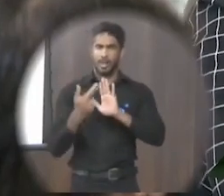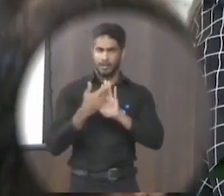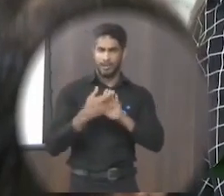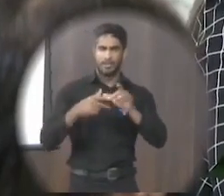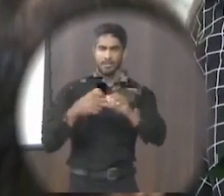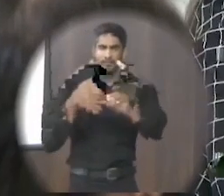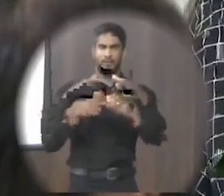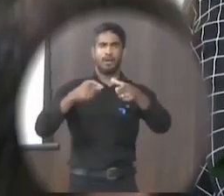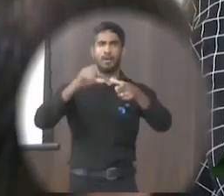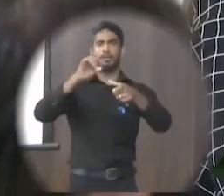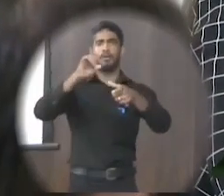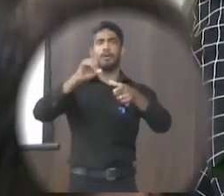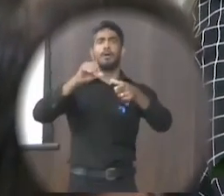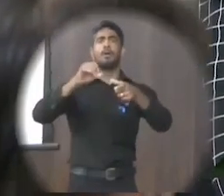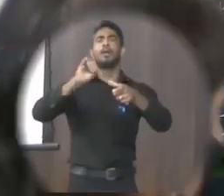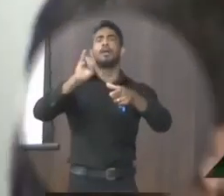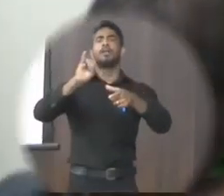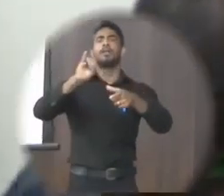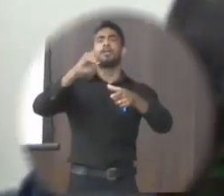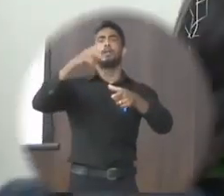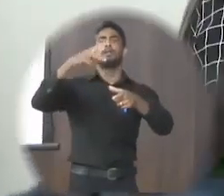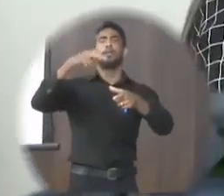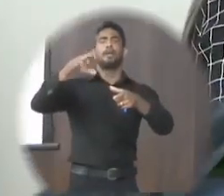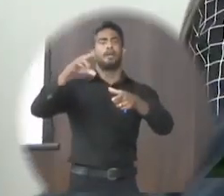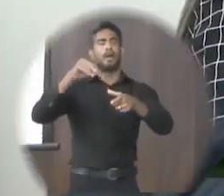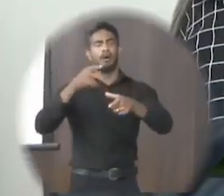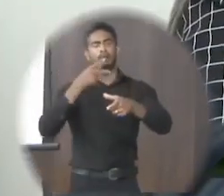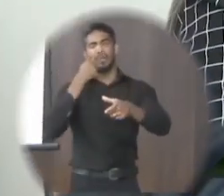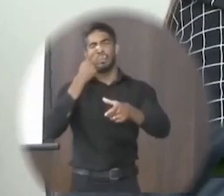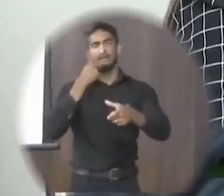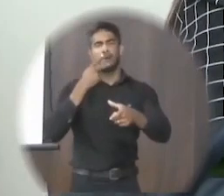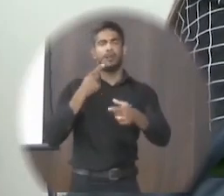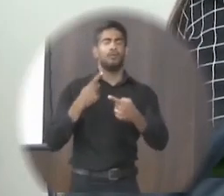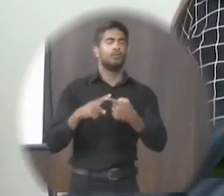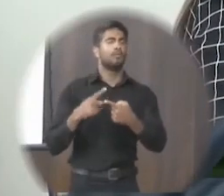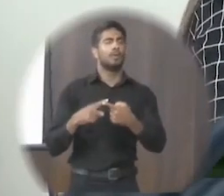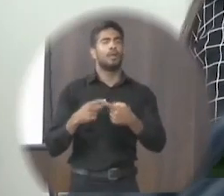Jardim Imperial, ele demonstrou insatisfação, porque ali